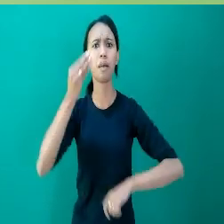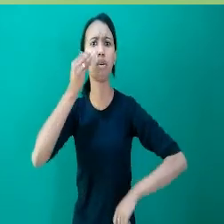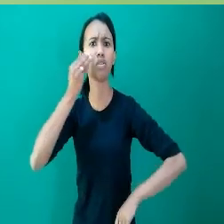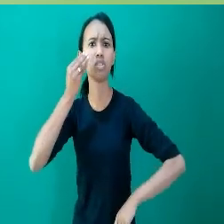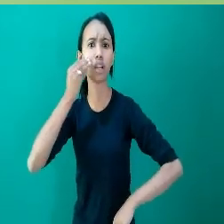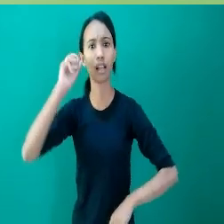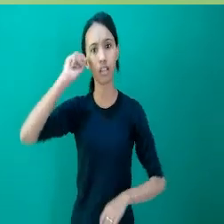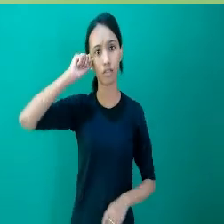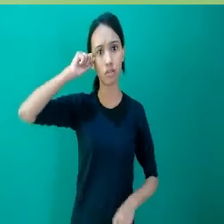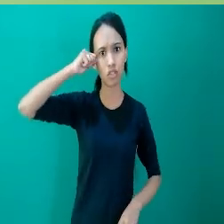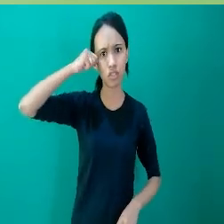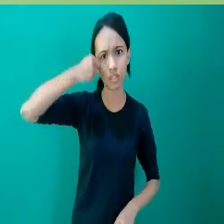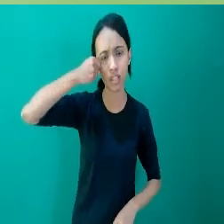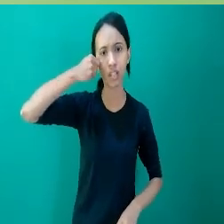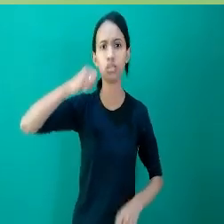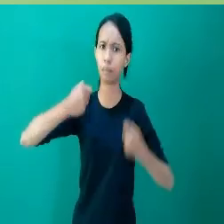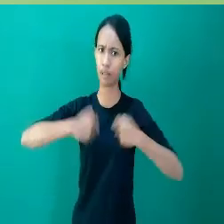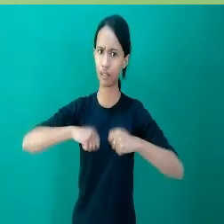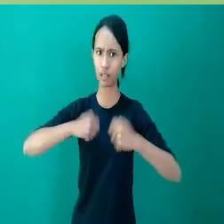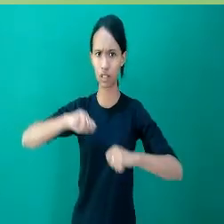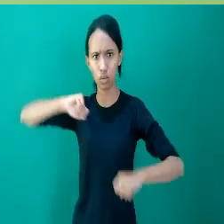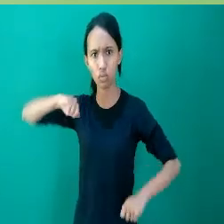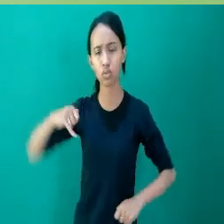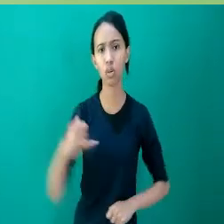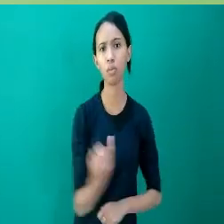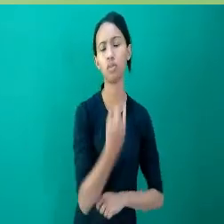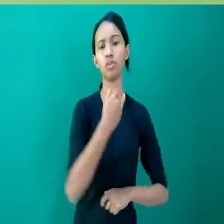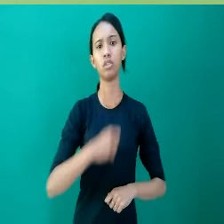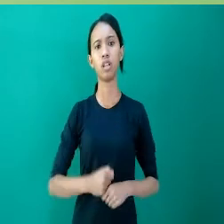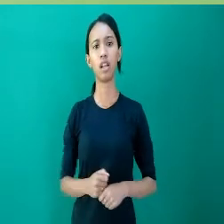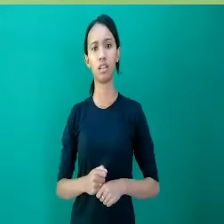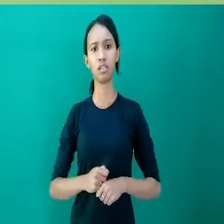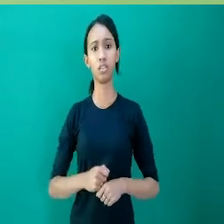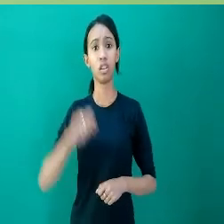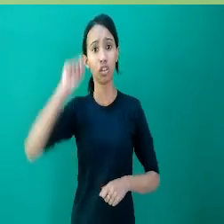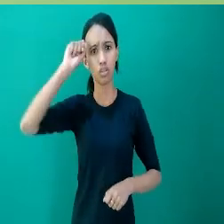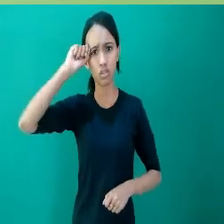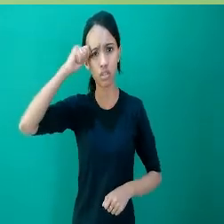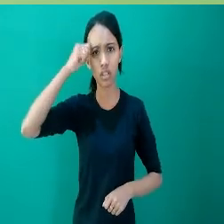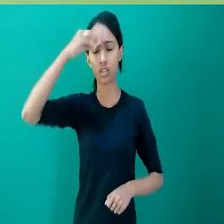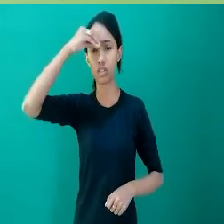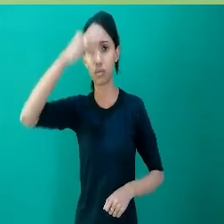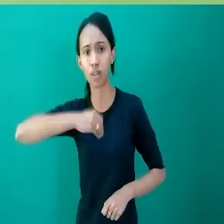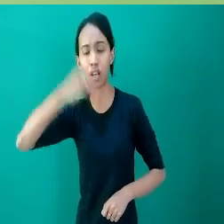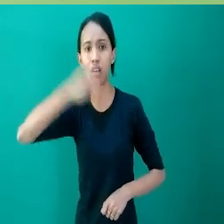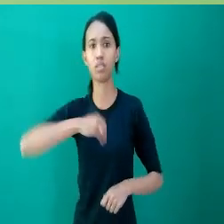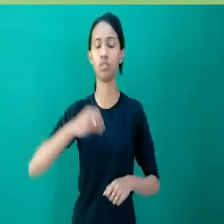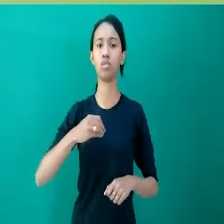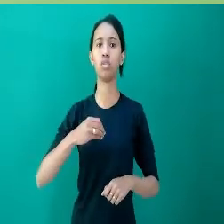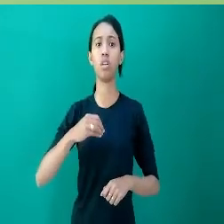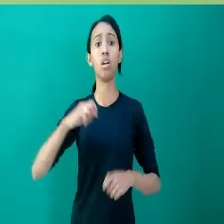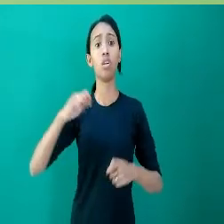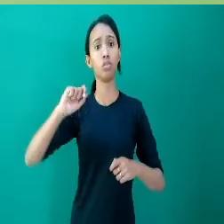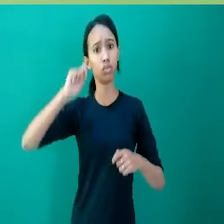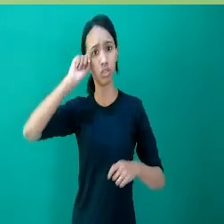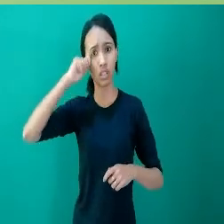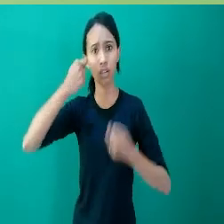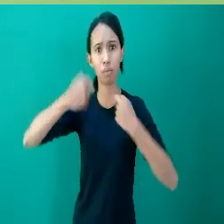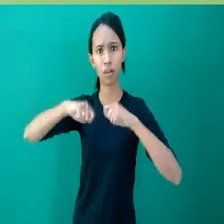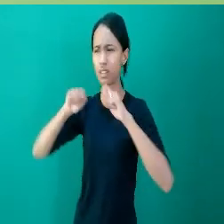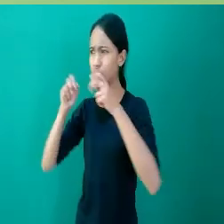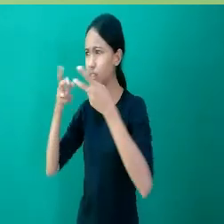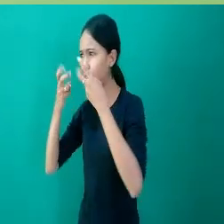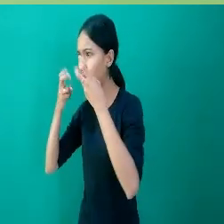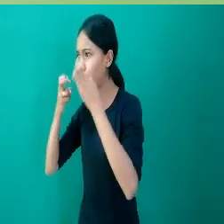população negra precisa de mais oportunidades para poder estar em pé de igualdade. Para nossa sociedade, tudo